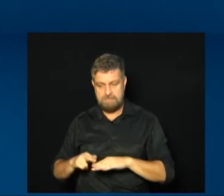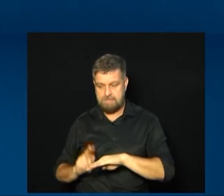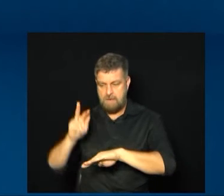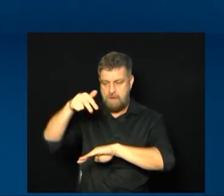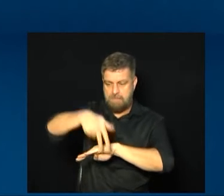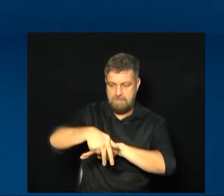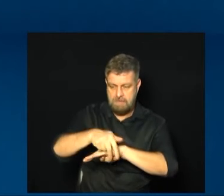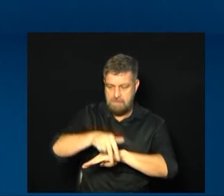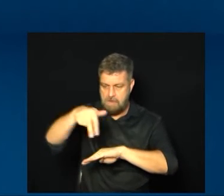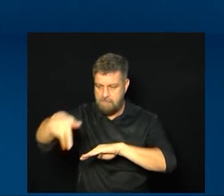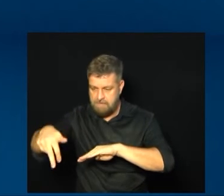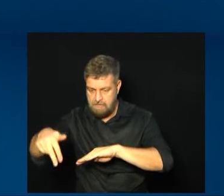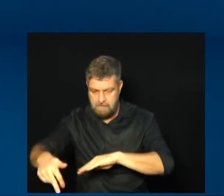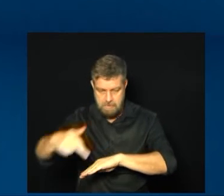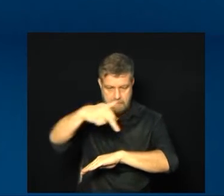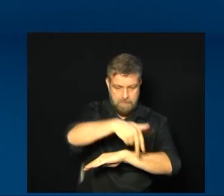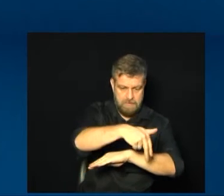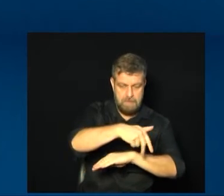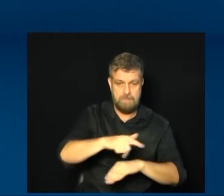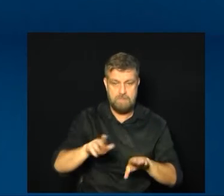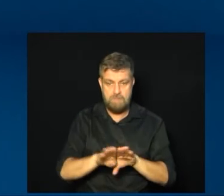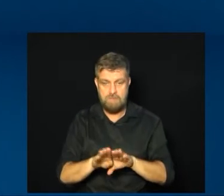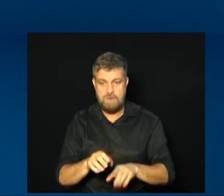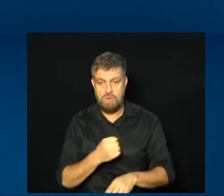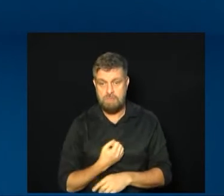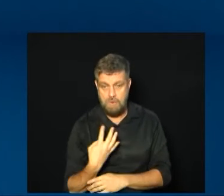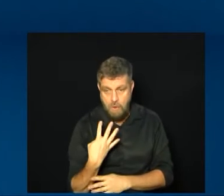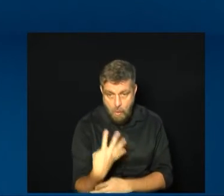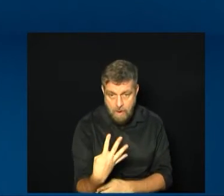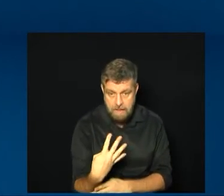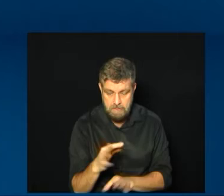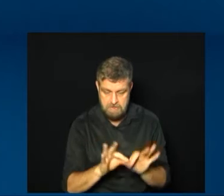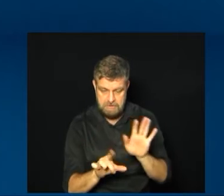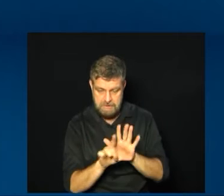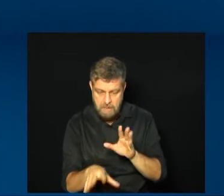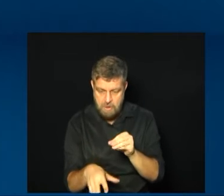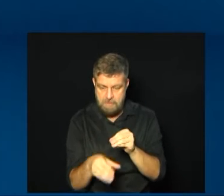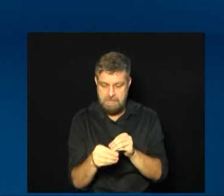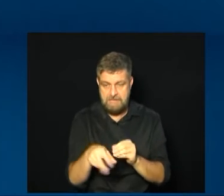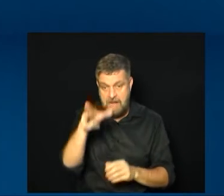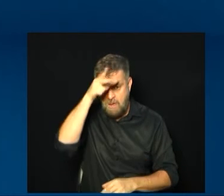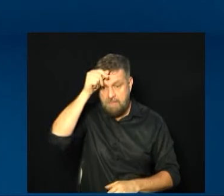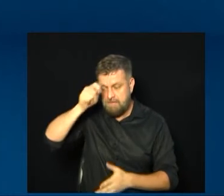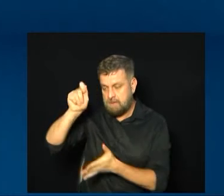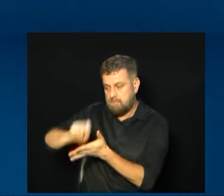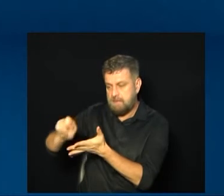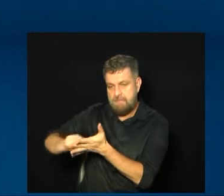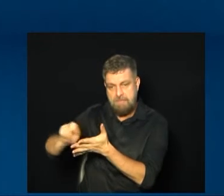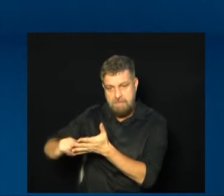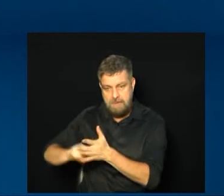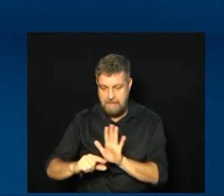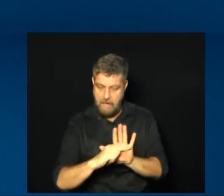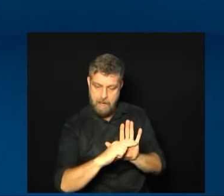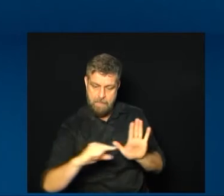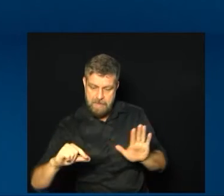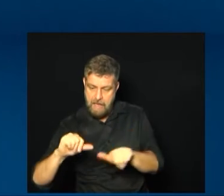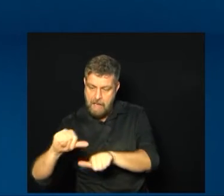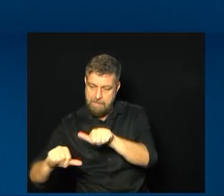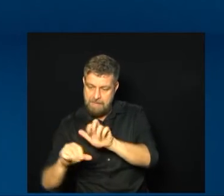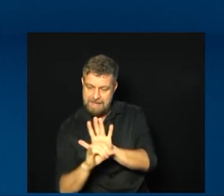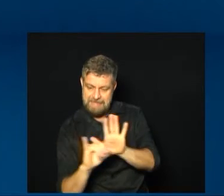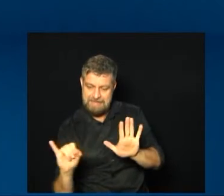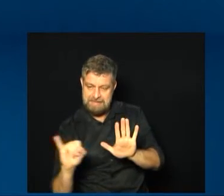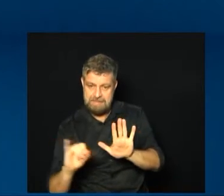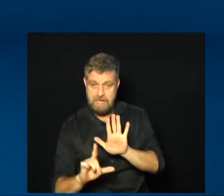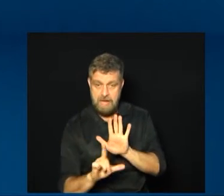obstáculos. O item 4 é a segunda discussão do projeto de lei complementar de autoria do prefeito, que altera parágrafos e incisos